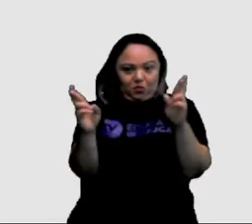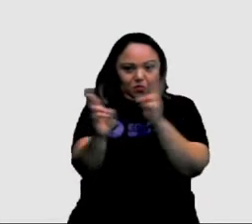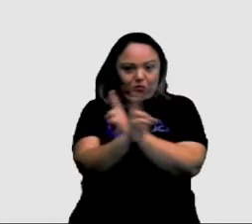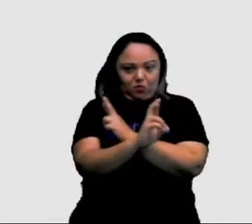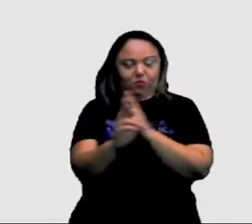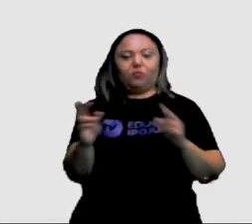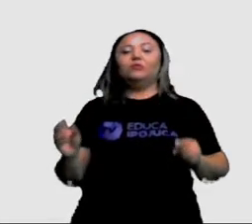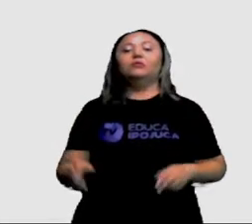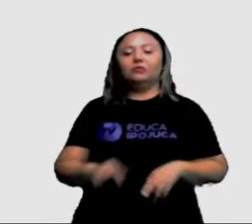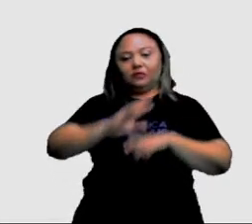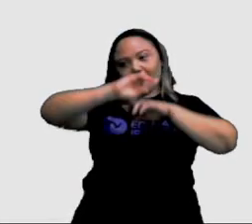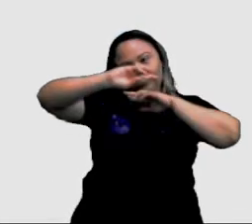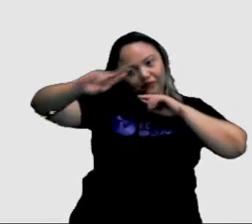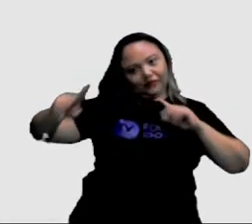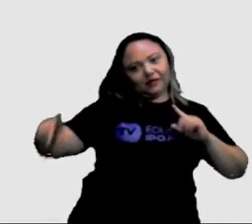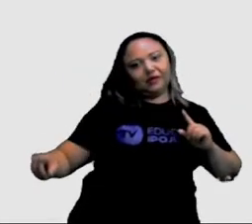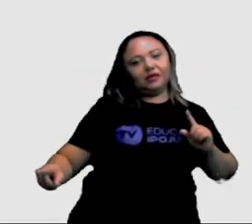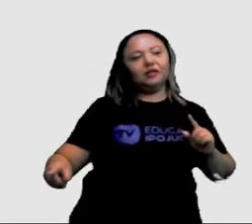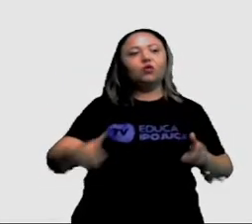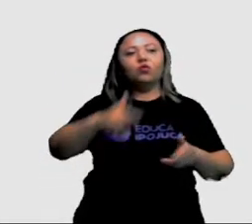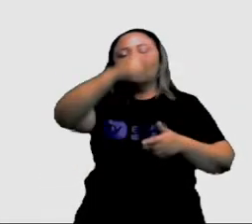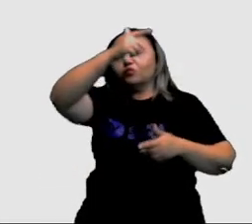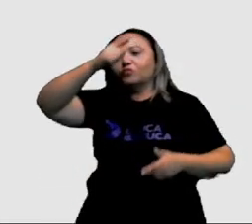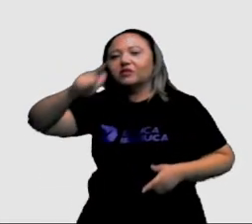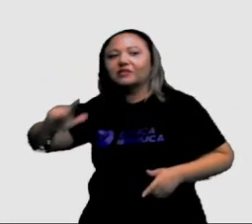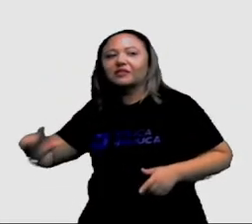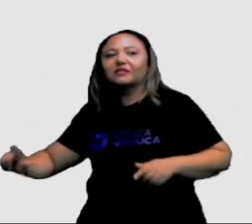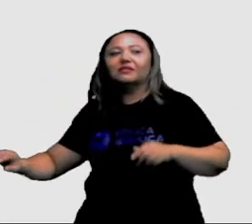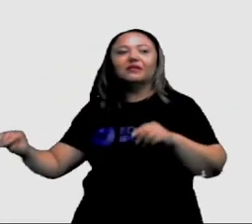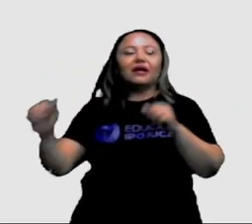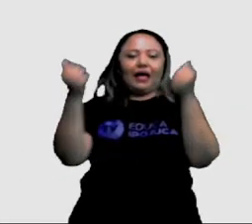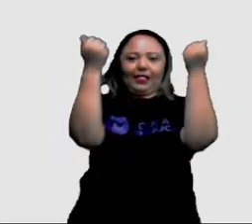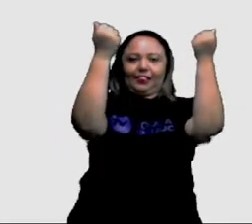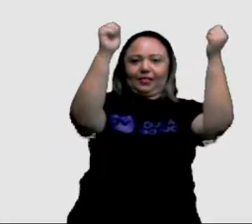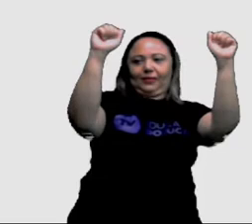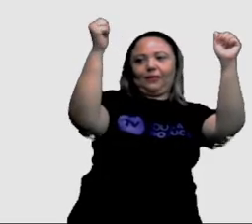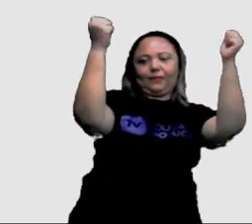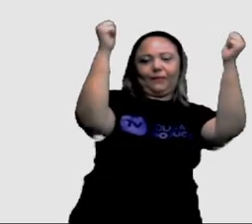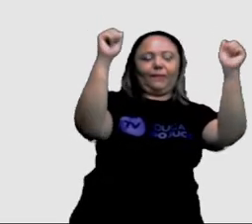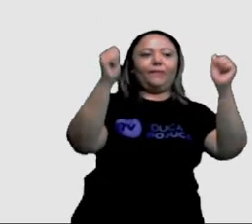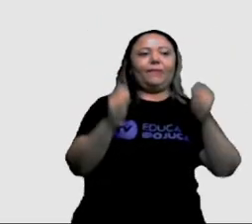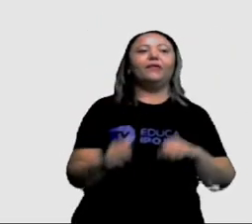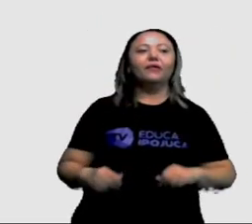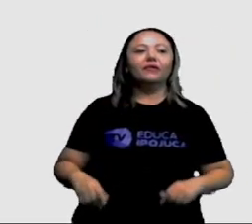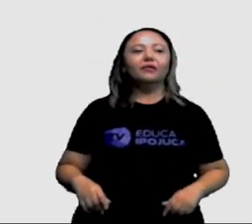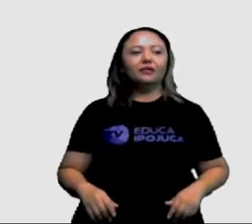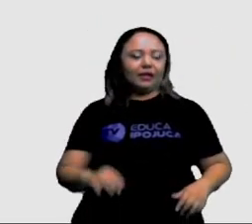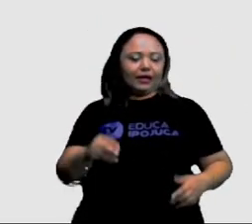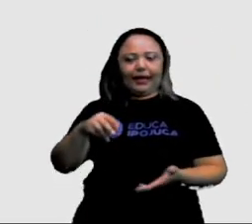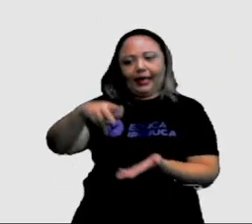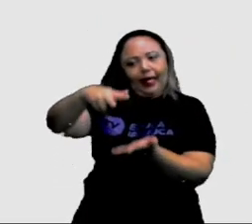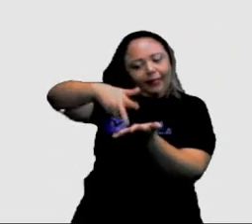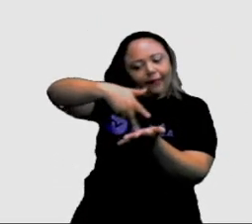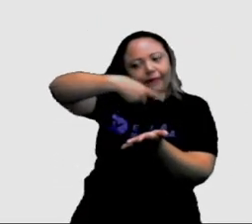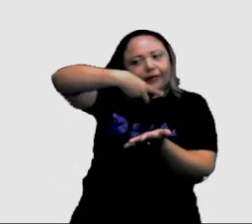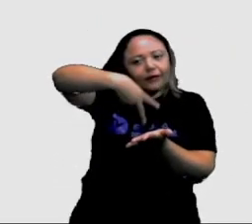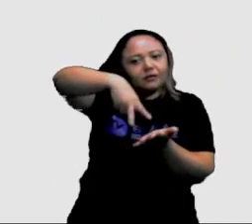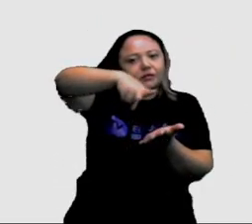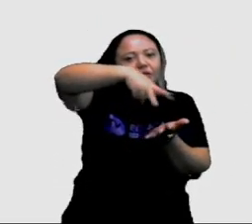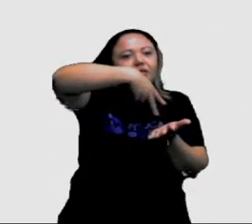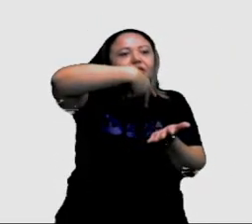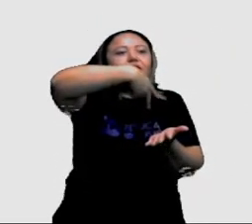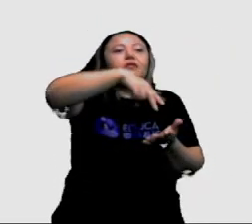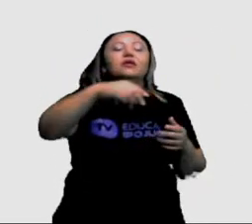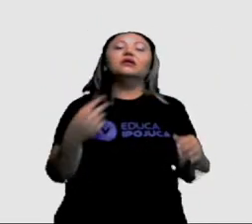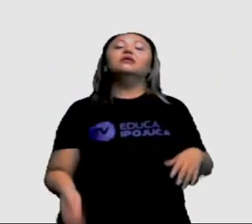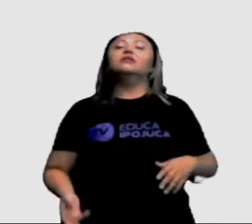de tranquilidade. Outras atividades que a gente pode fazer, além da ginástica, que vão incluir o ritmo, é a dança, por exemplo. A dança é